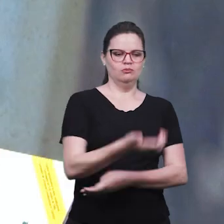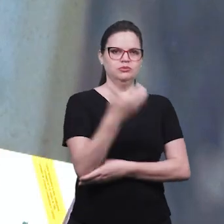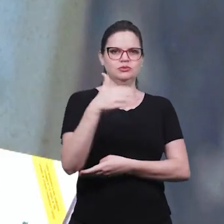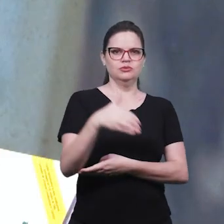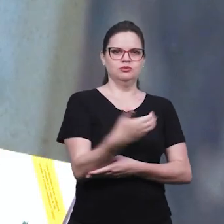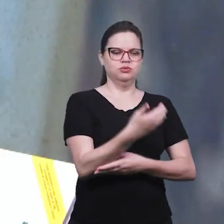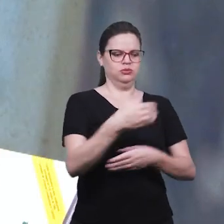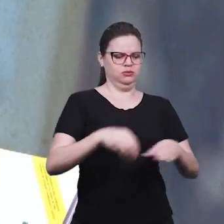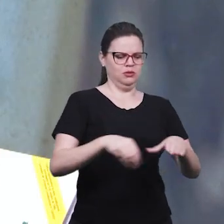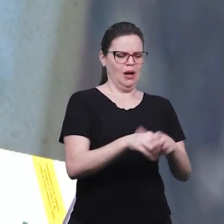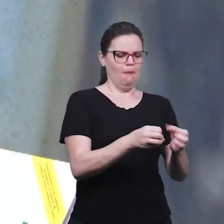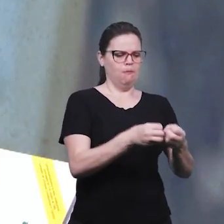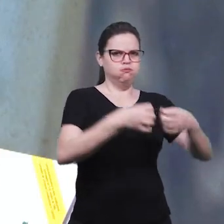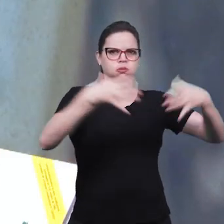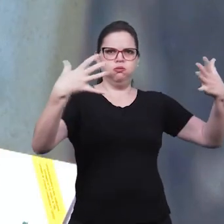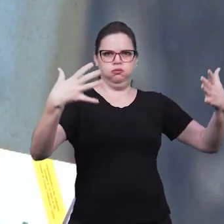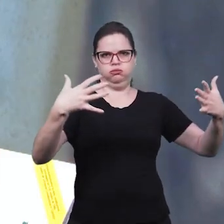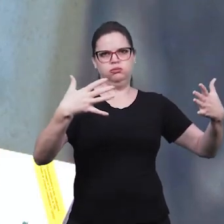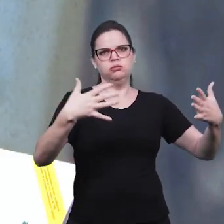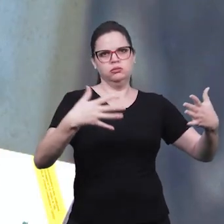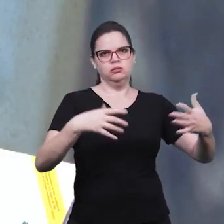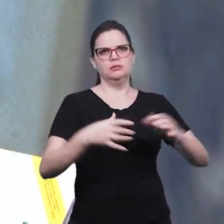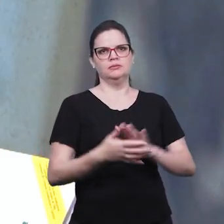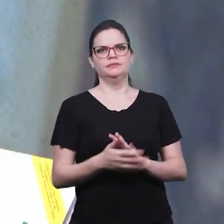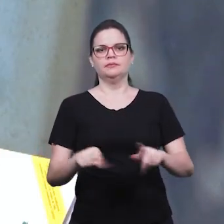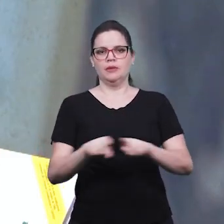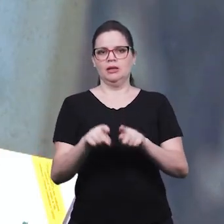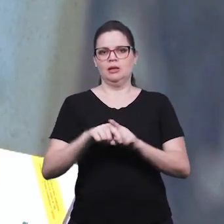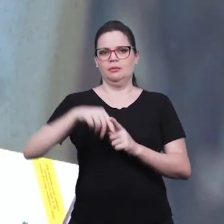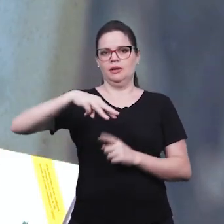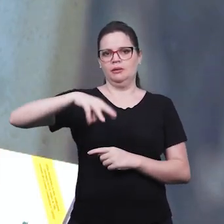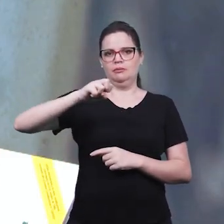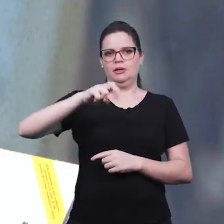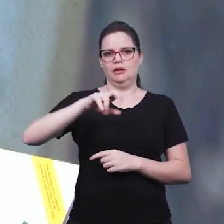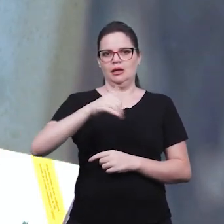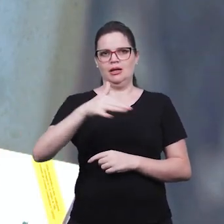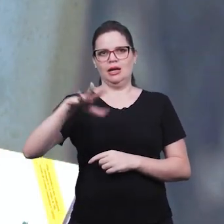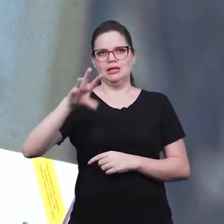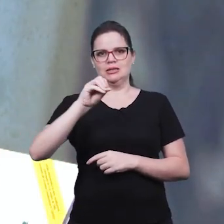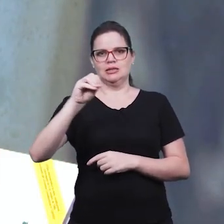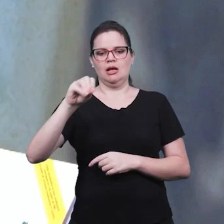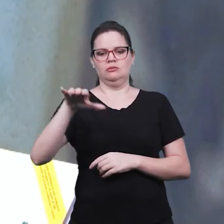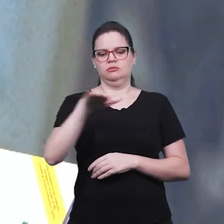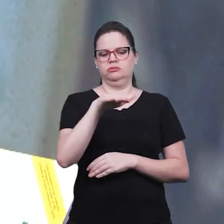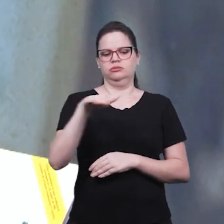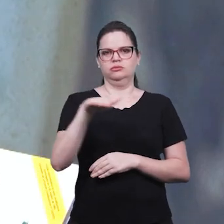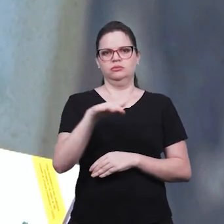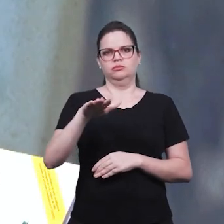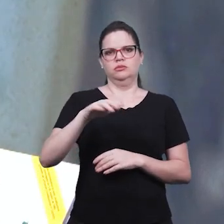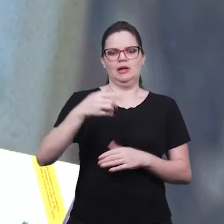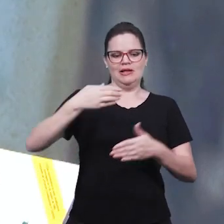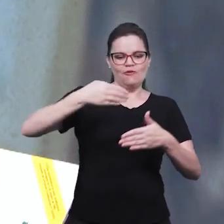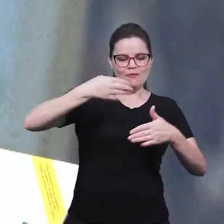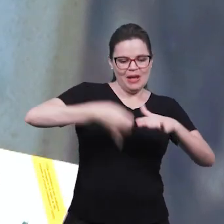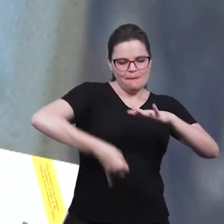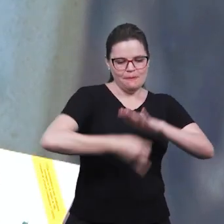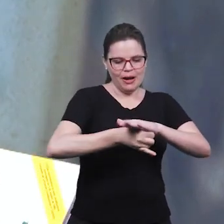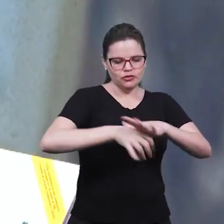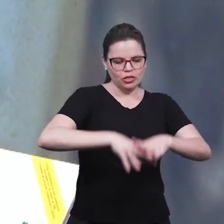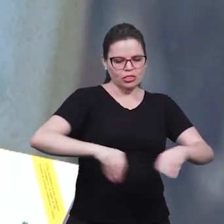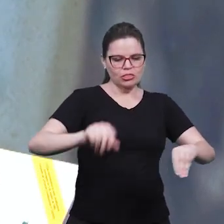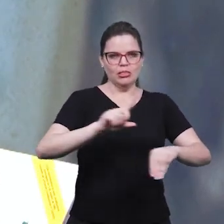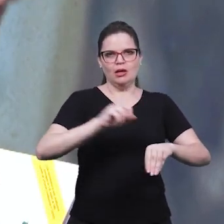tem explosões o tempo todo. A do médio, mineração também com explosão, mas nível de